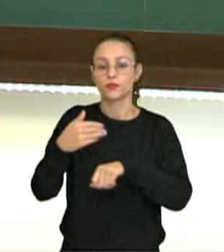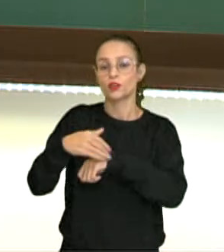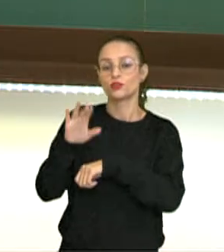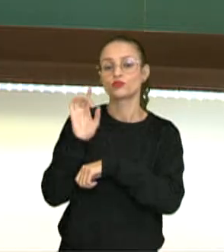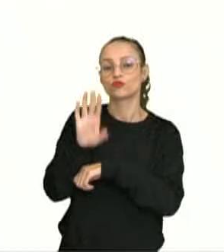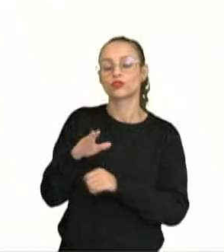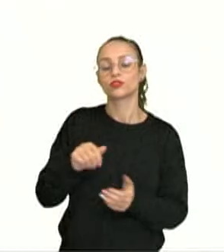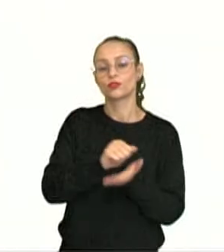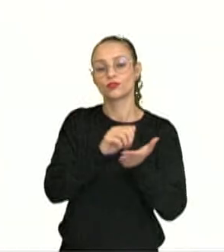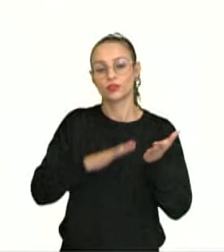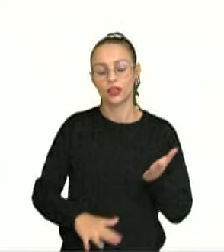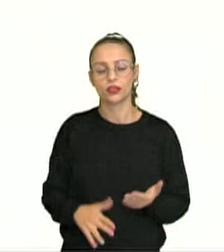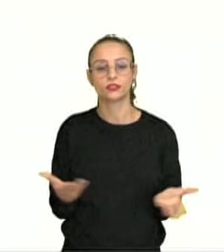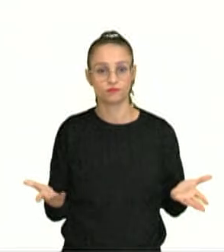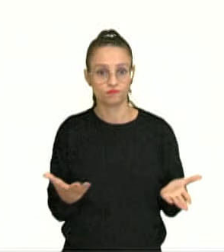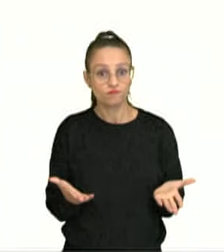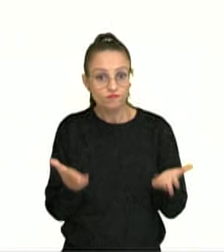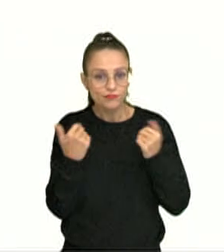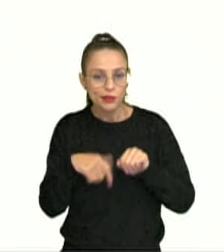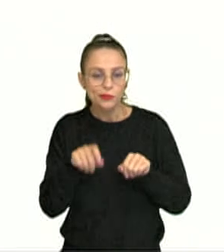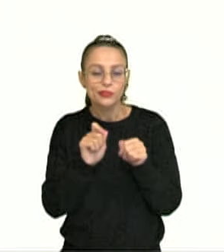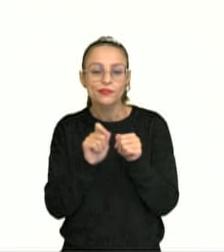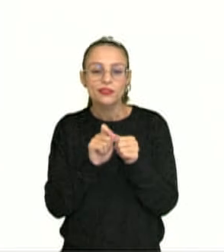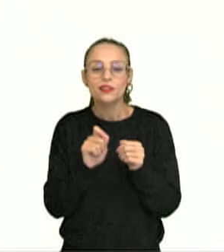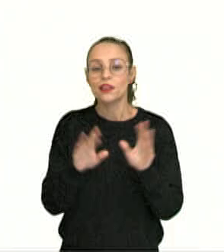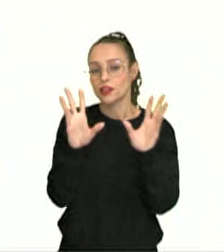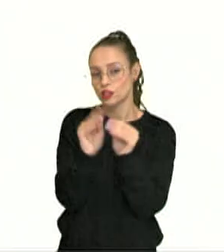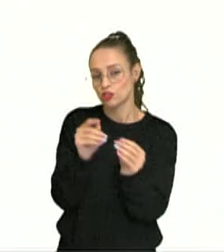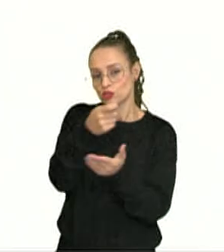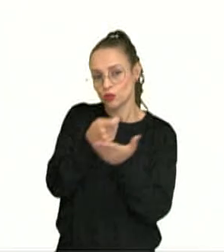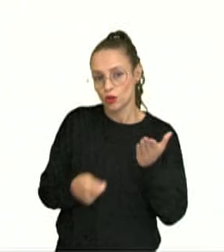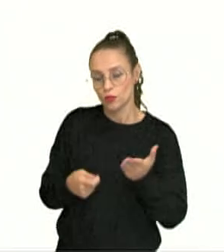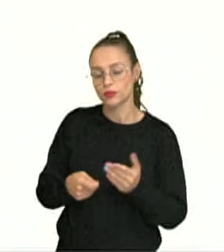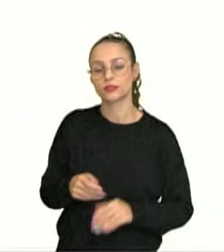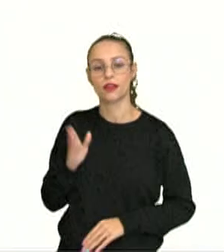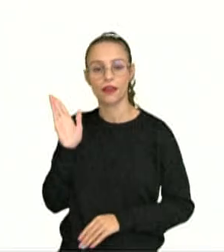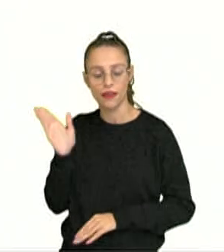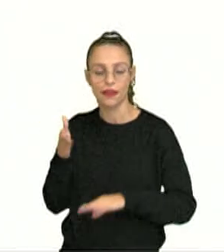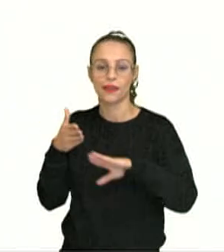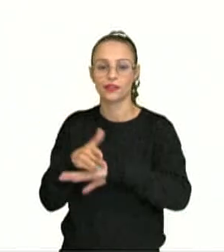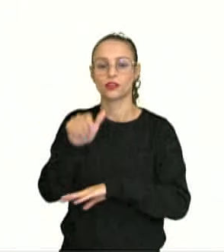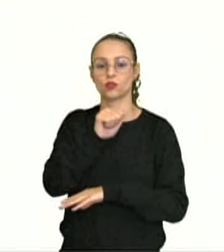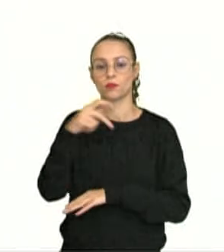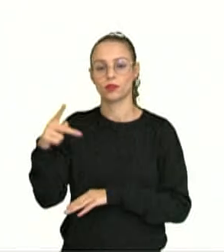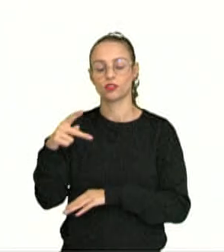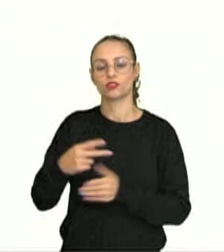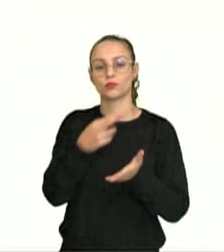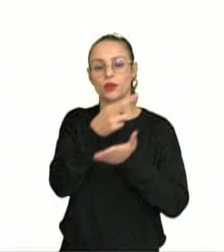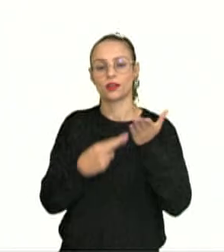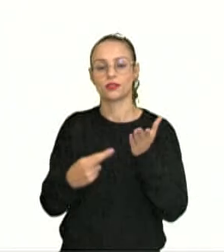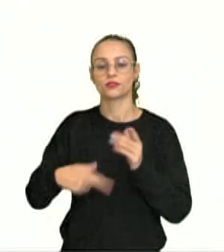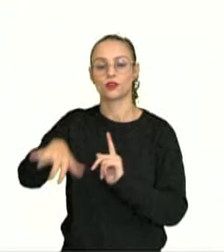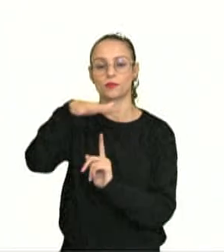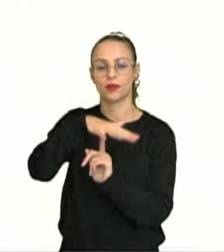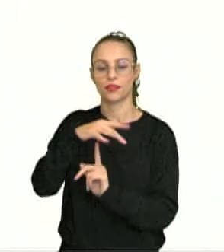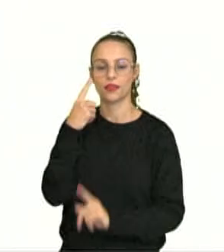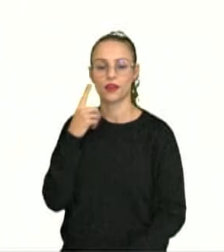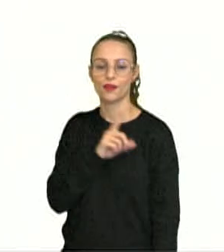Sugestão de atividade. Que tal escrever um resumo? Vamos lá no nosso Redação Paraná, está aqui o endereço,